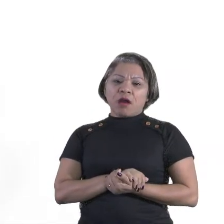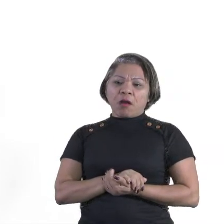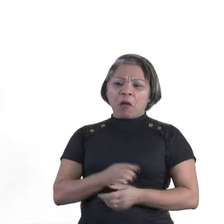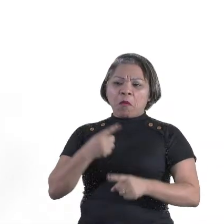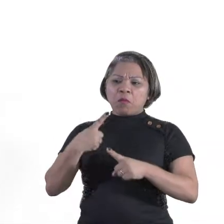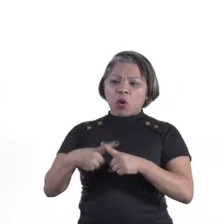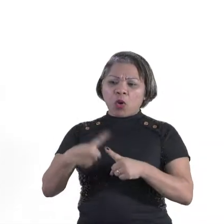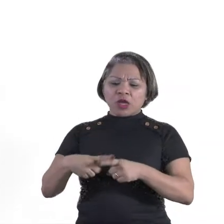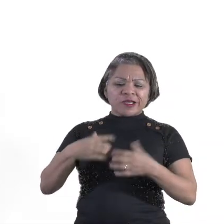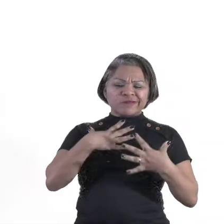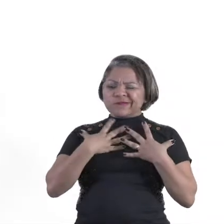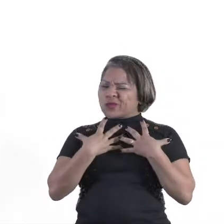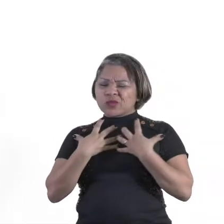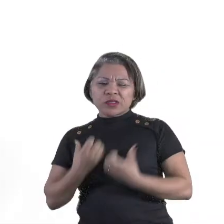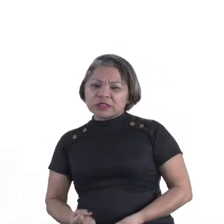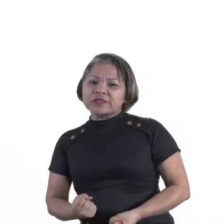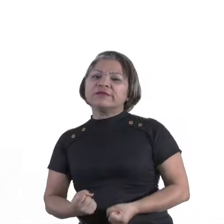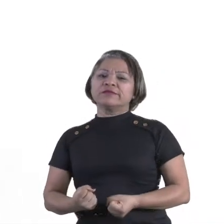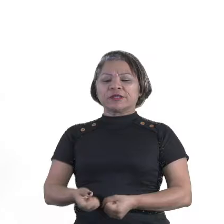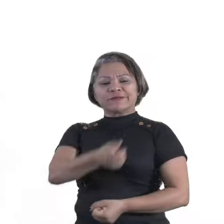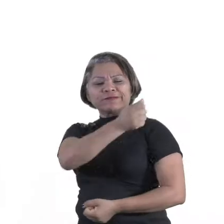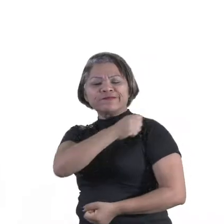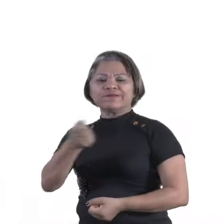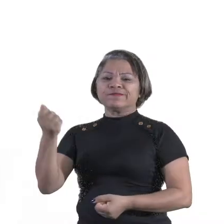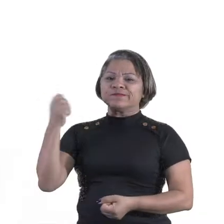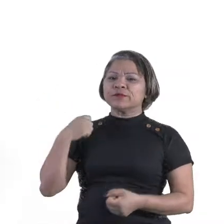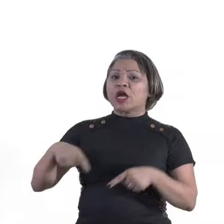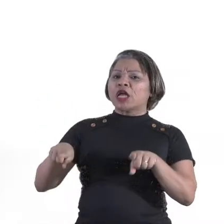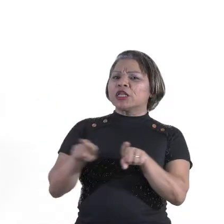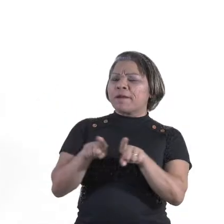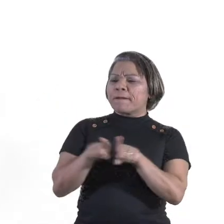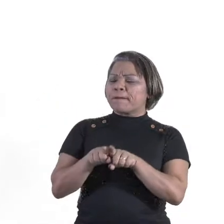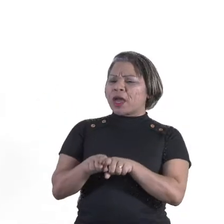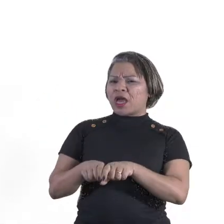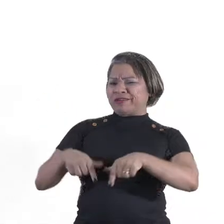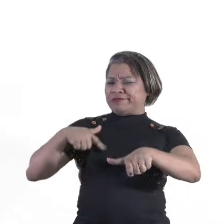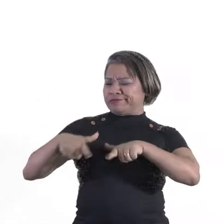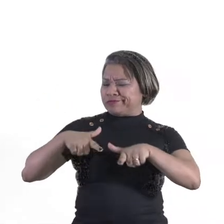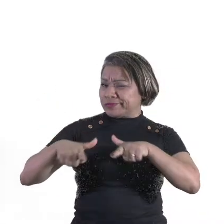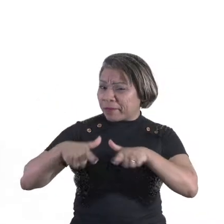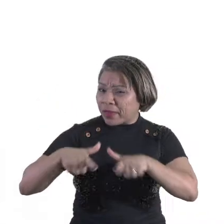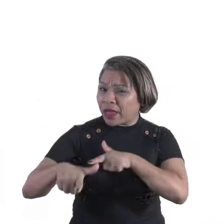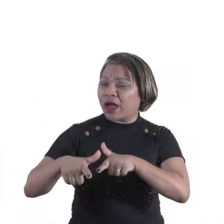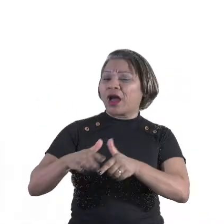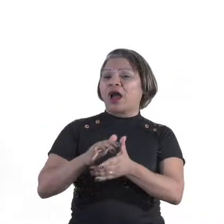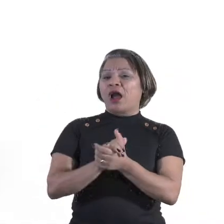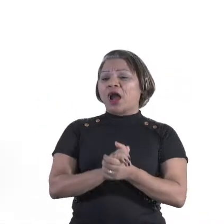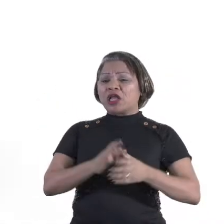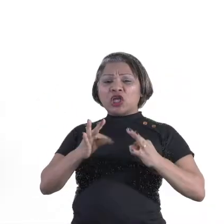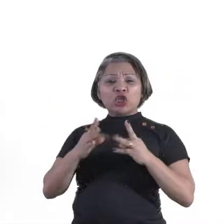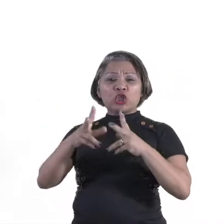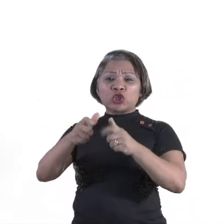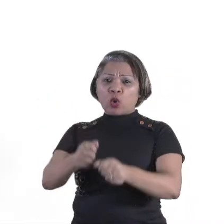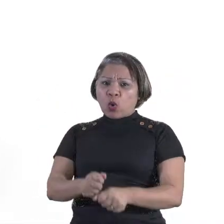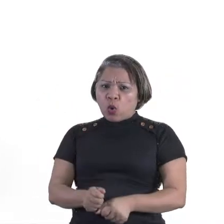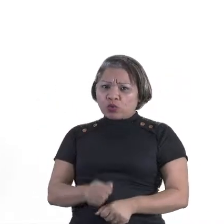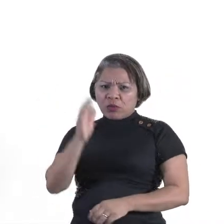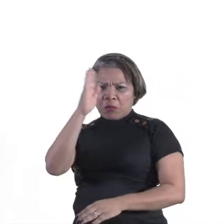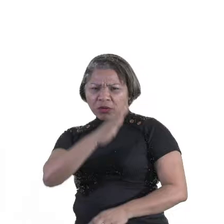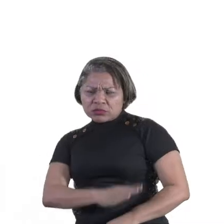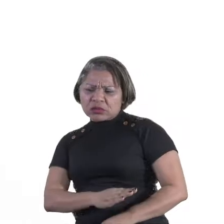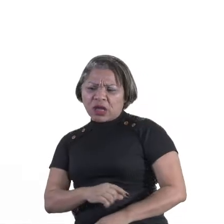longas jornadas de trabalho e a todas as formas de arbitrariedades em que eram submetidos os negros